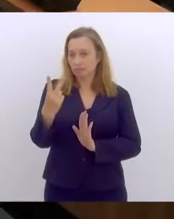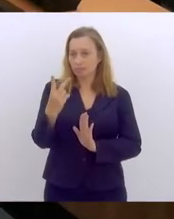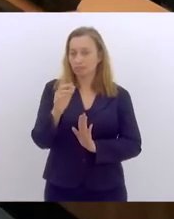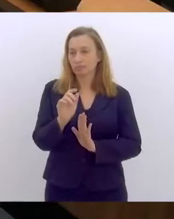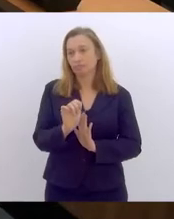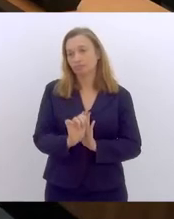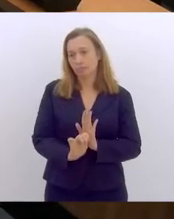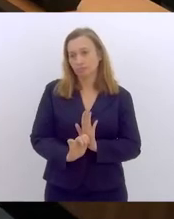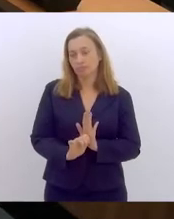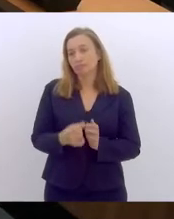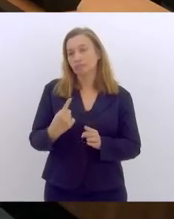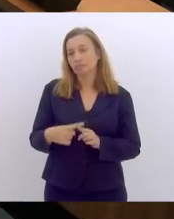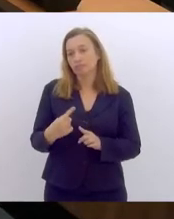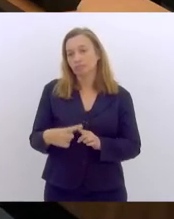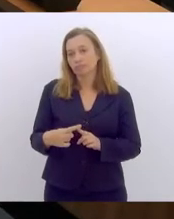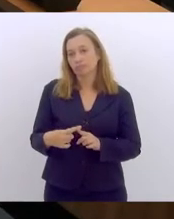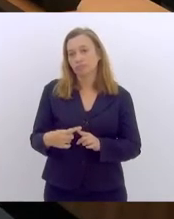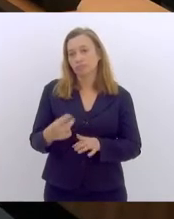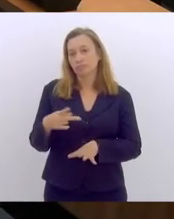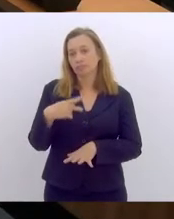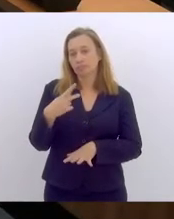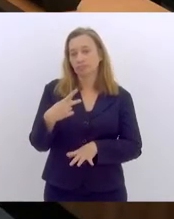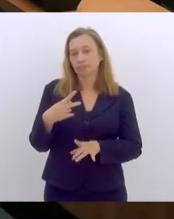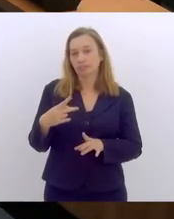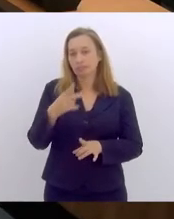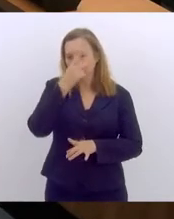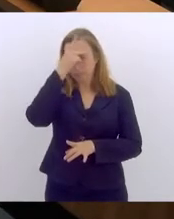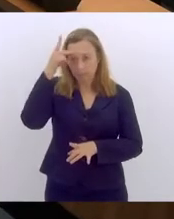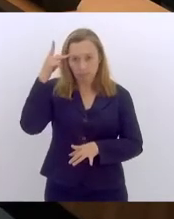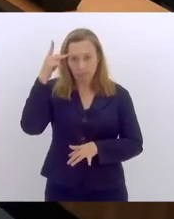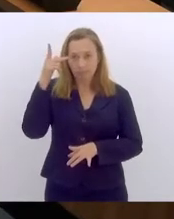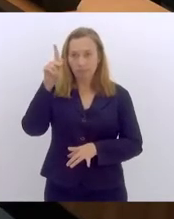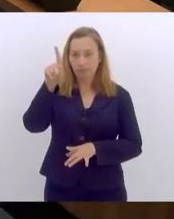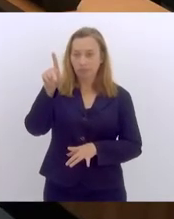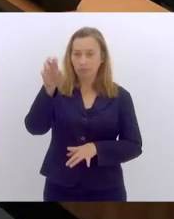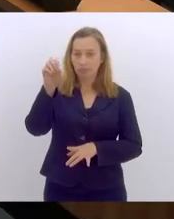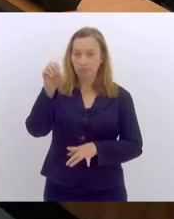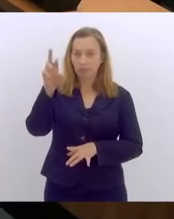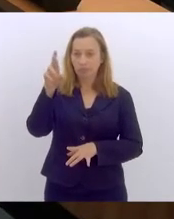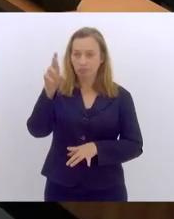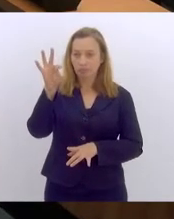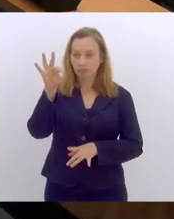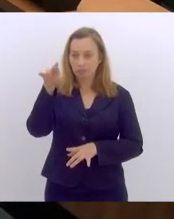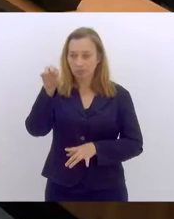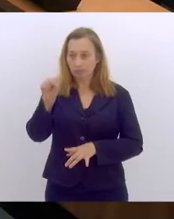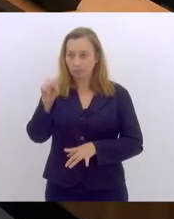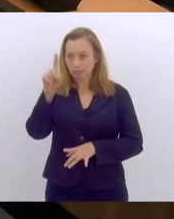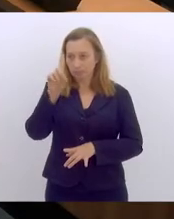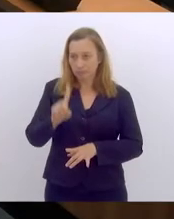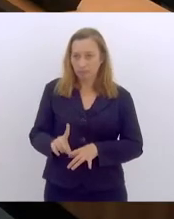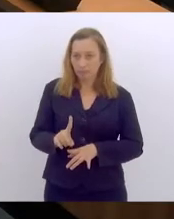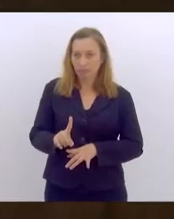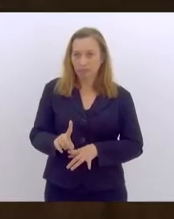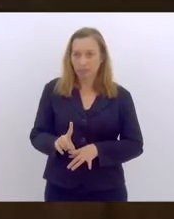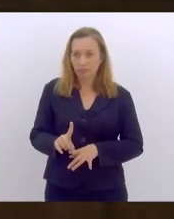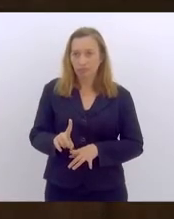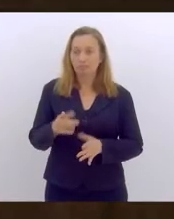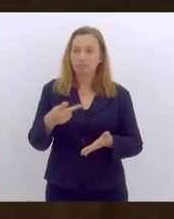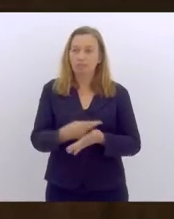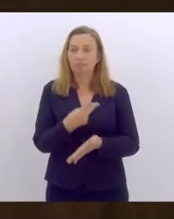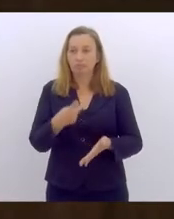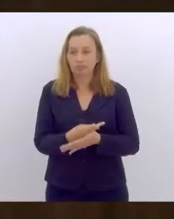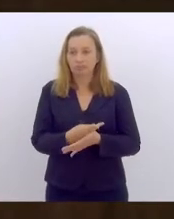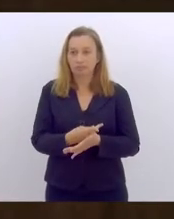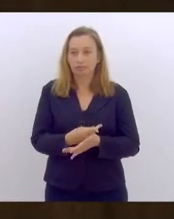redação, porque a expressão pessoas portadoras de deficiência está